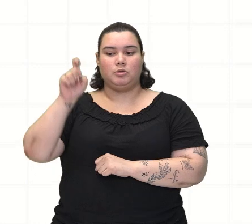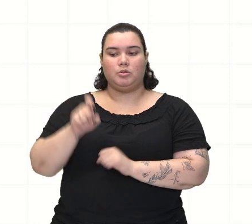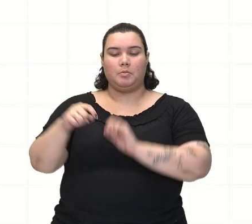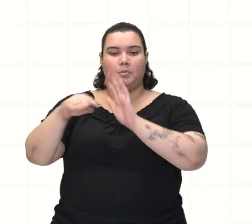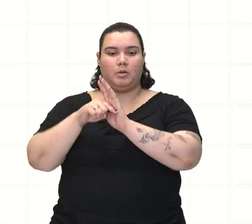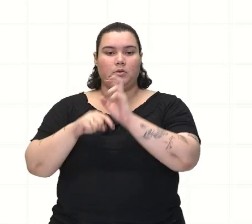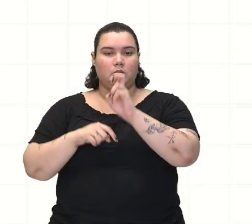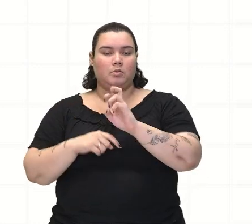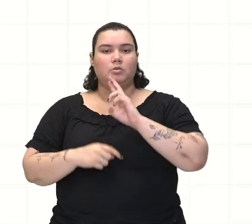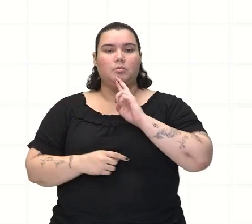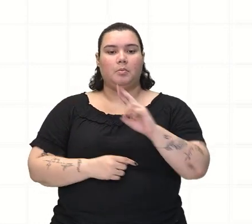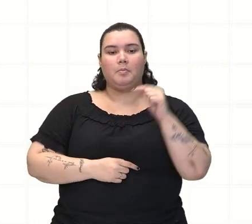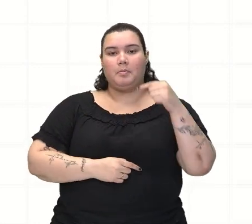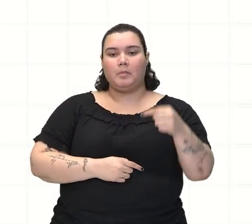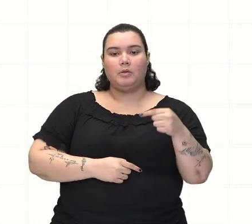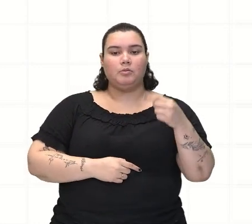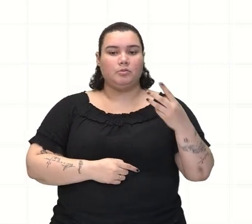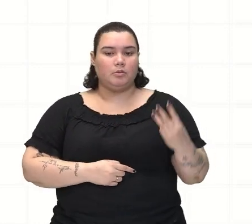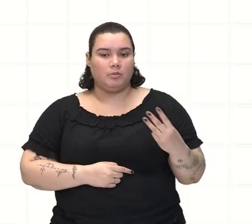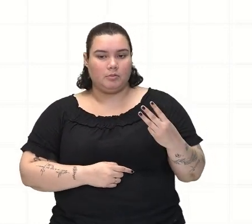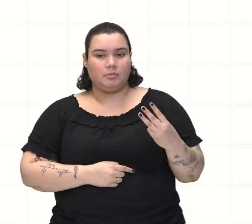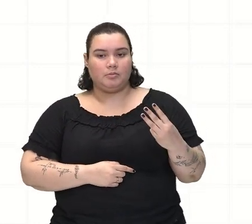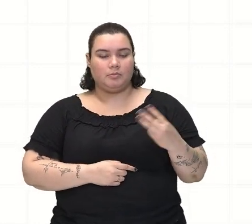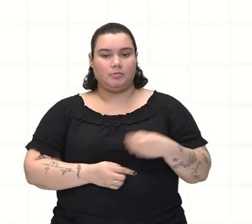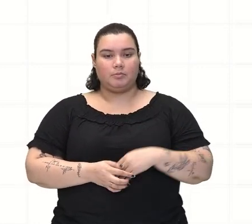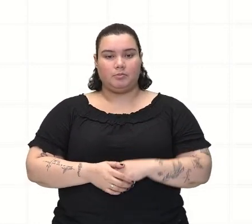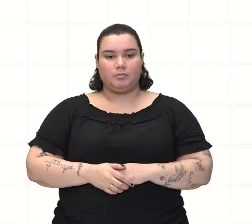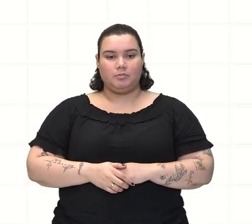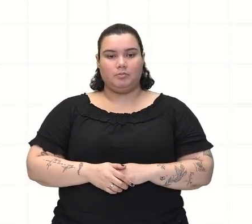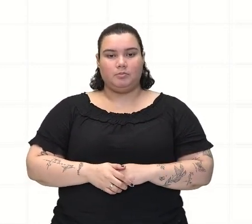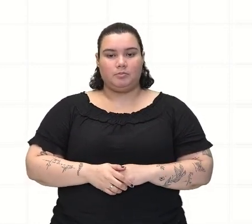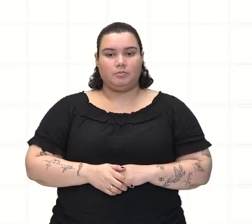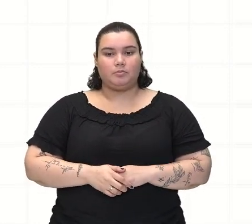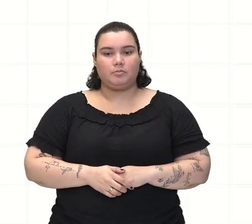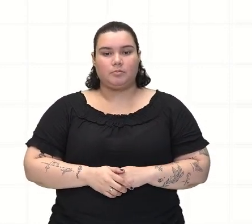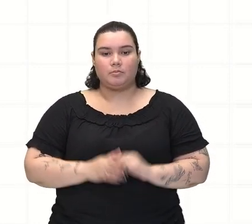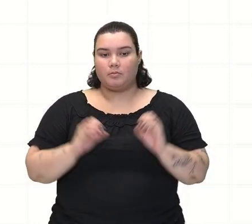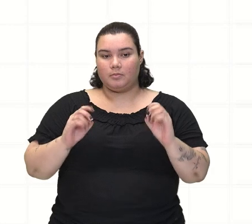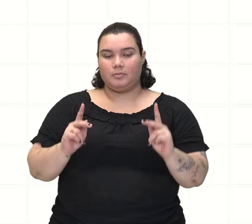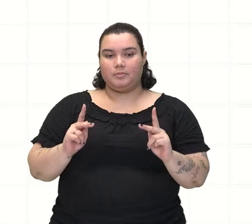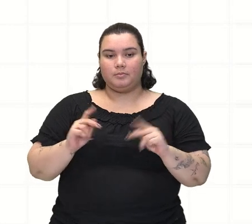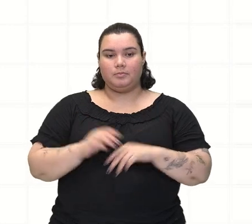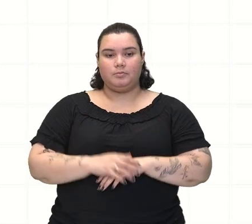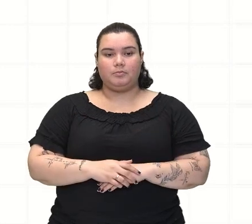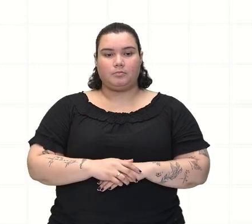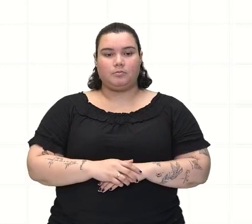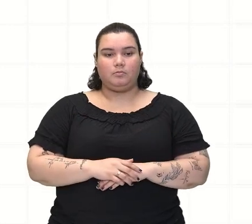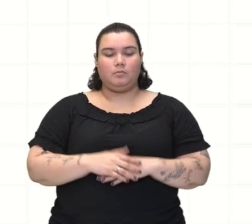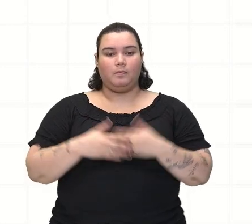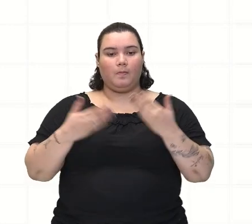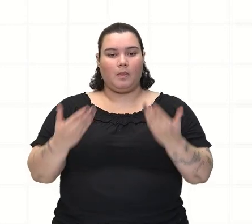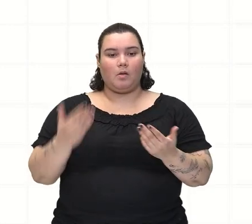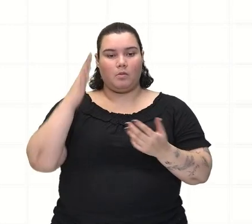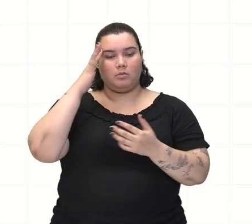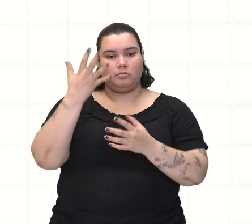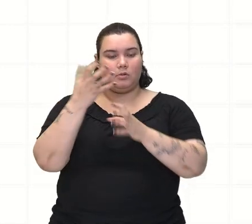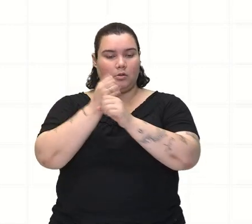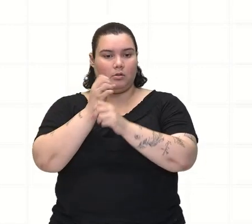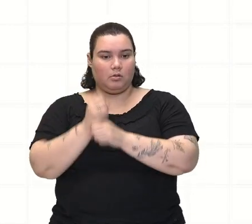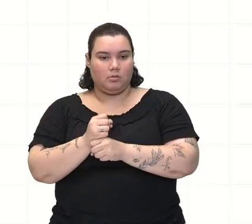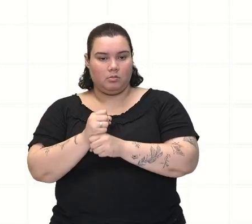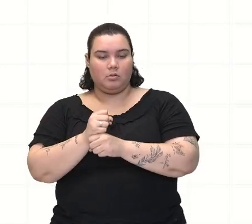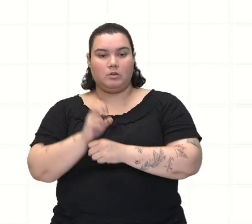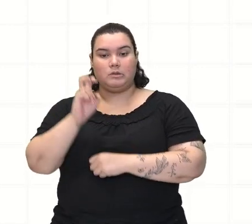menos 5 tem que ser igual a menos 3. Beleza? Então, ó, resolvendo aqui, passando o 5